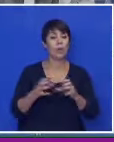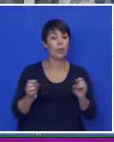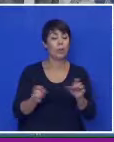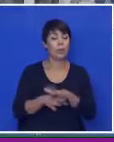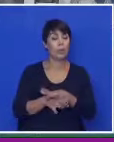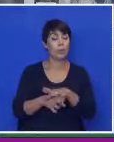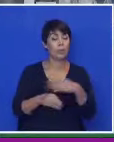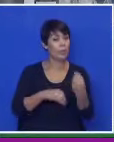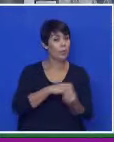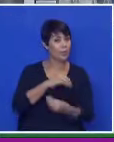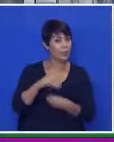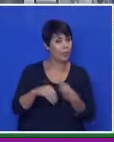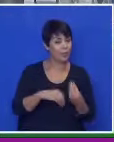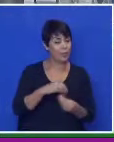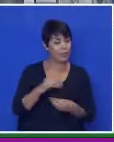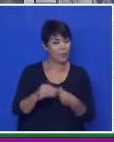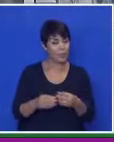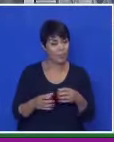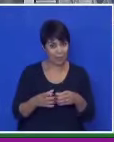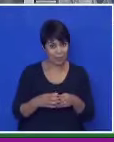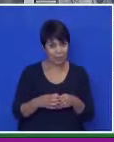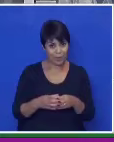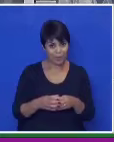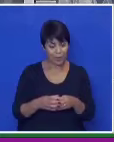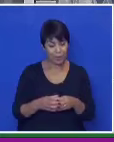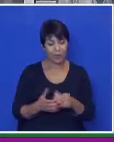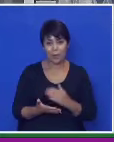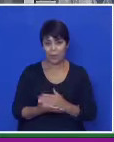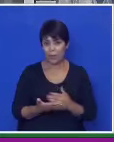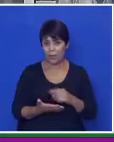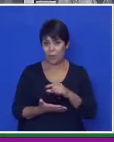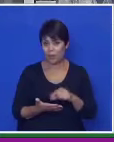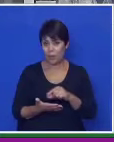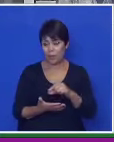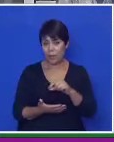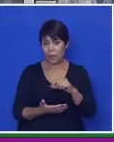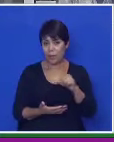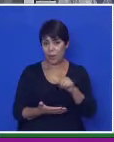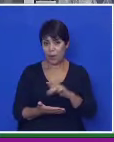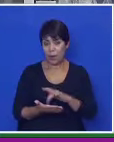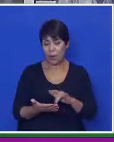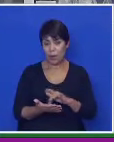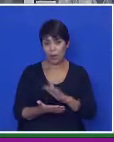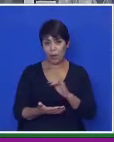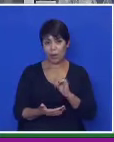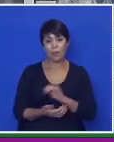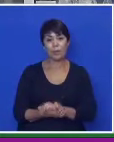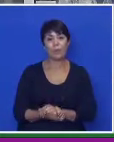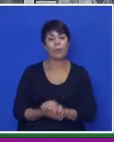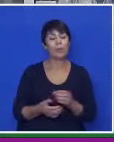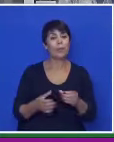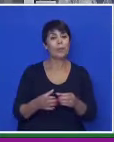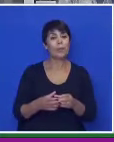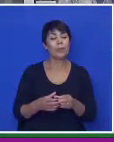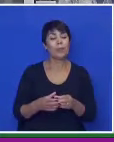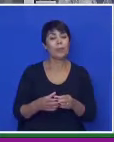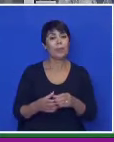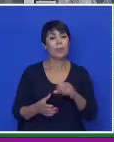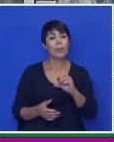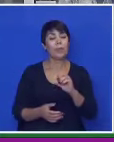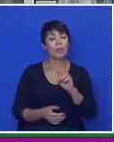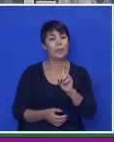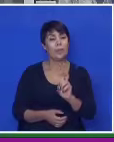embaralhando 25 bolas numeradas de 0 a 25. Começou o sorteio da Loto Fácil. Bola azul